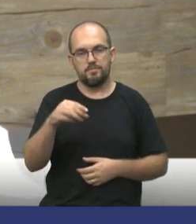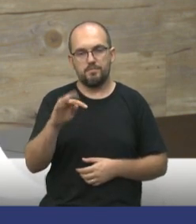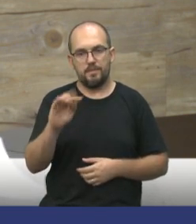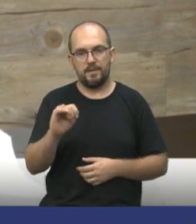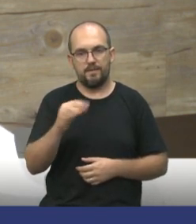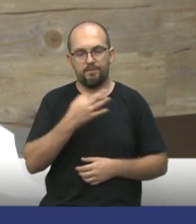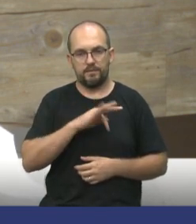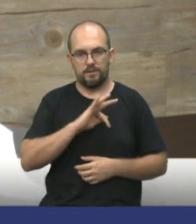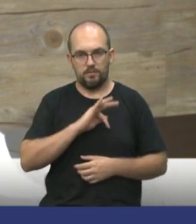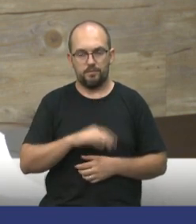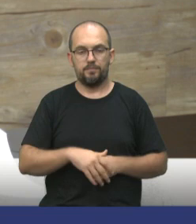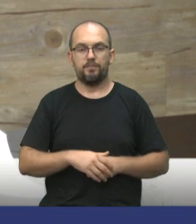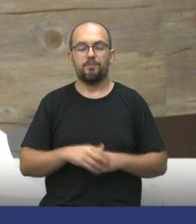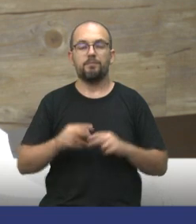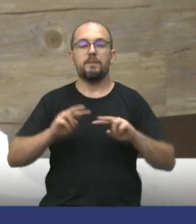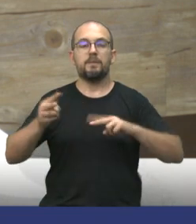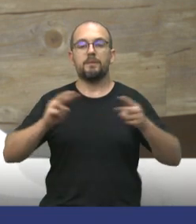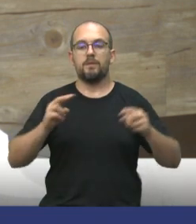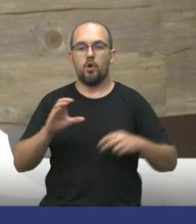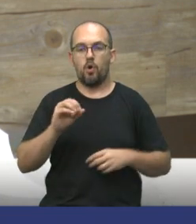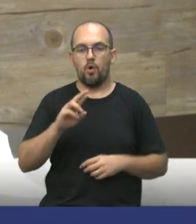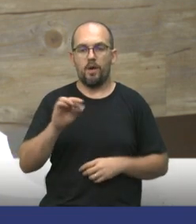transferências correntes correspondem a